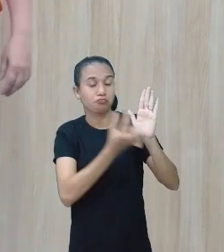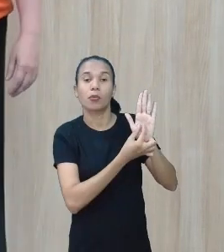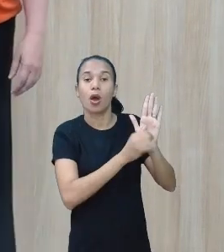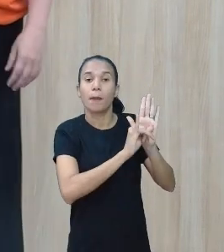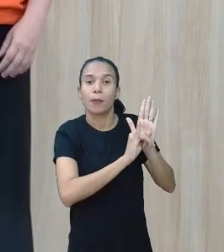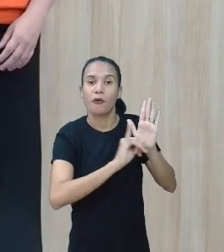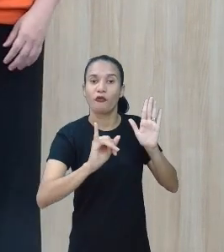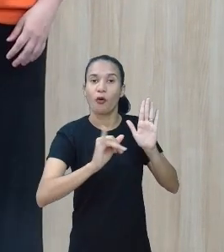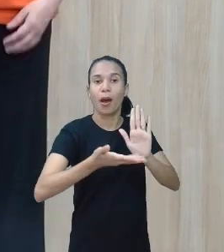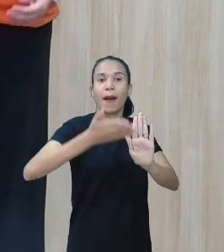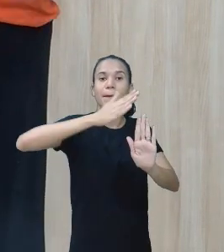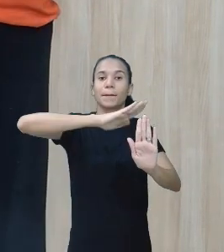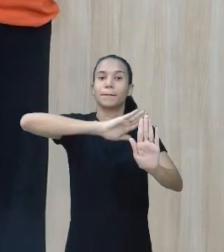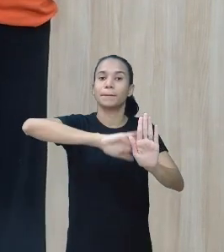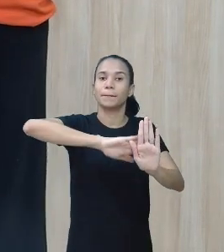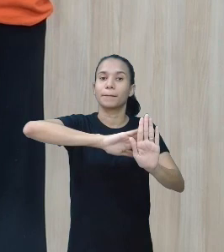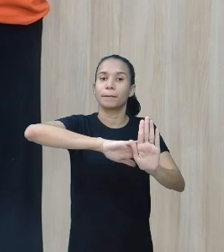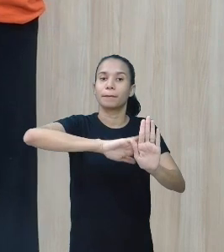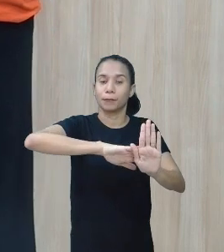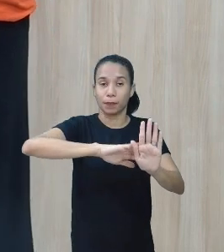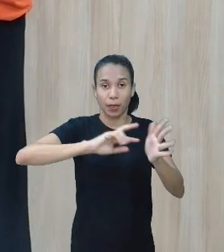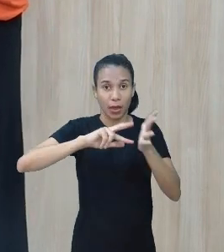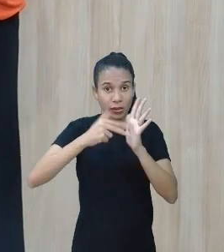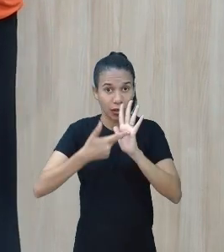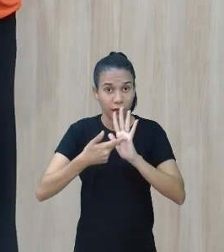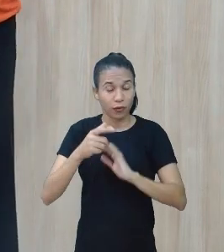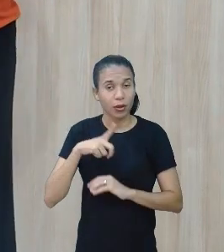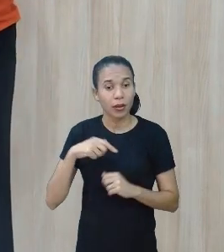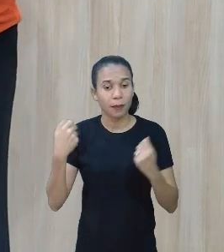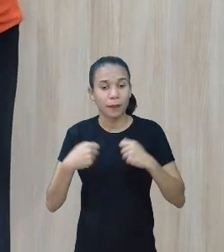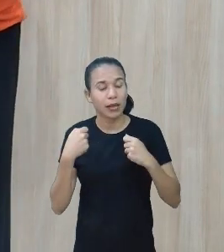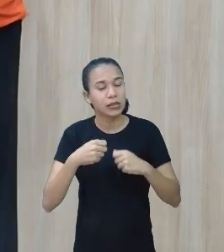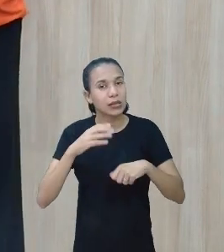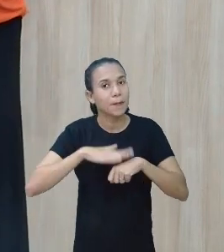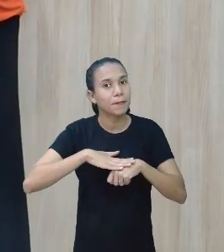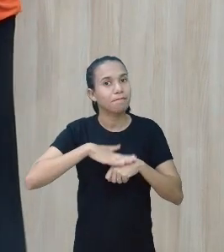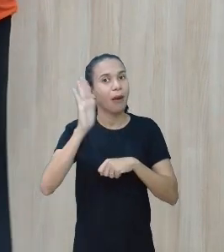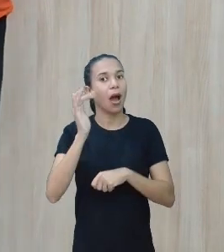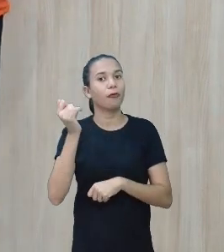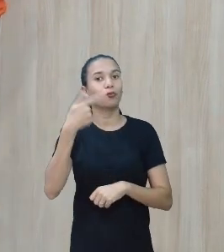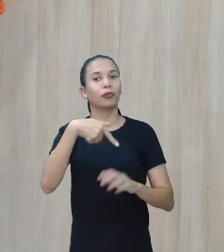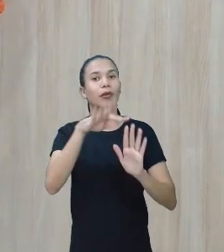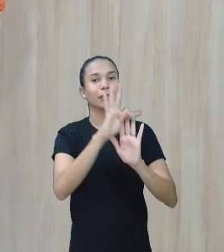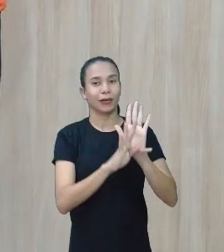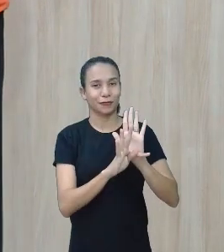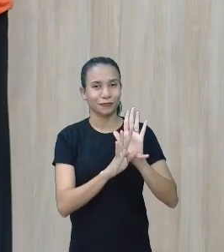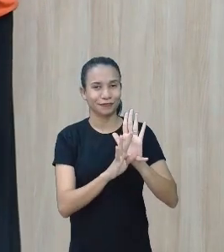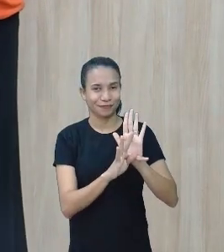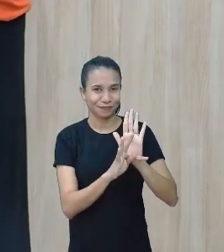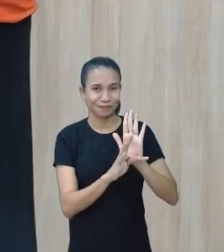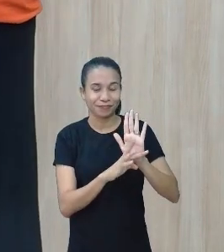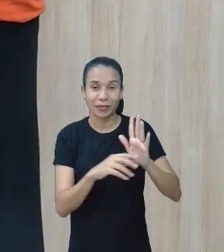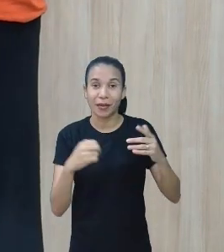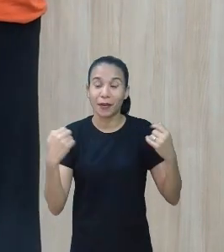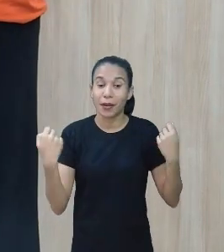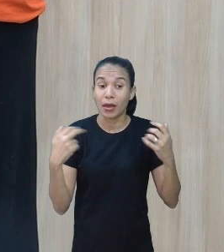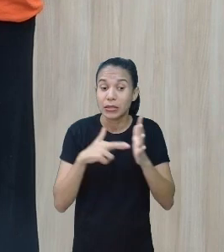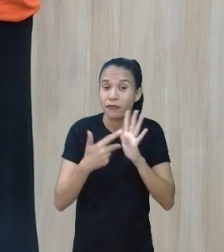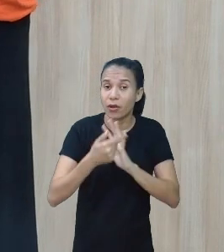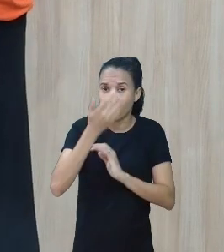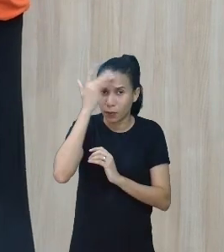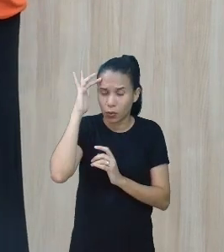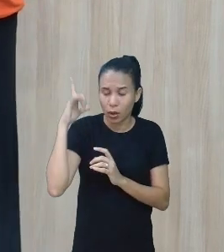informação implícita, significa que você vai ter que ir além do texto. Significa que você